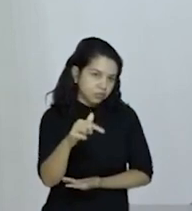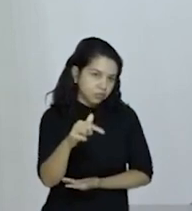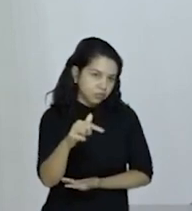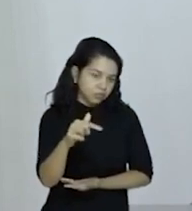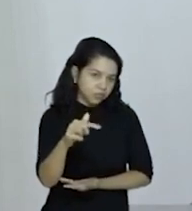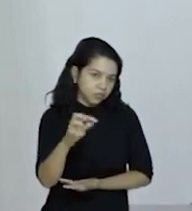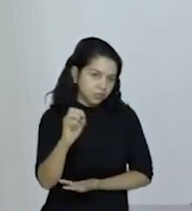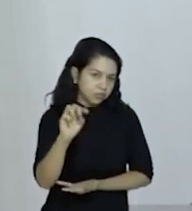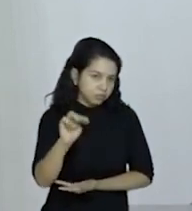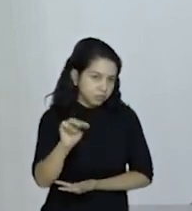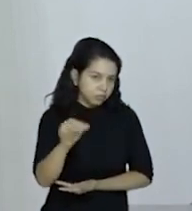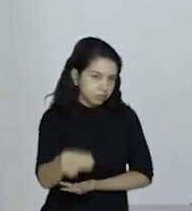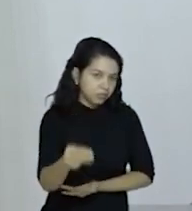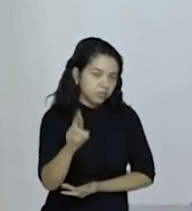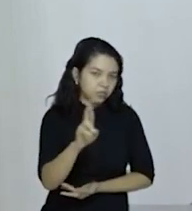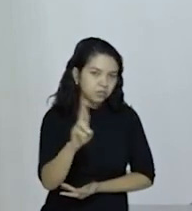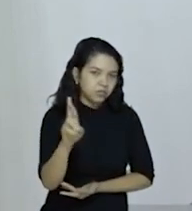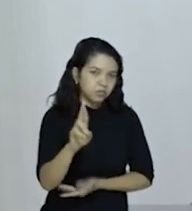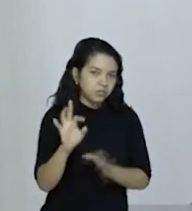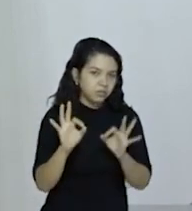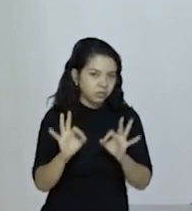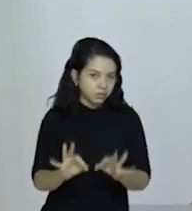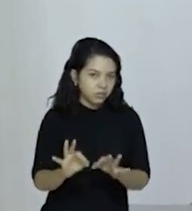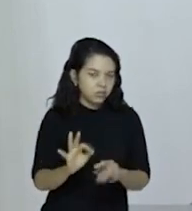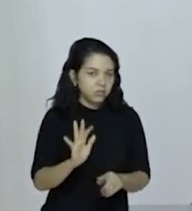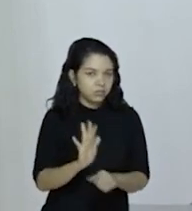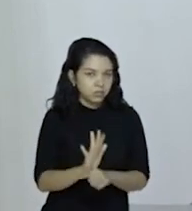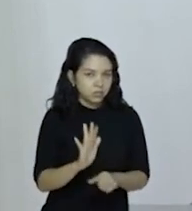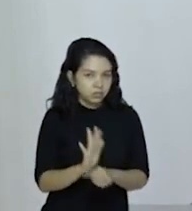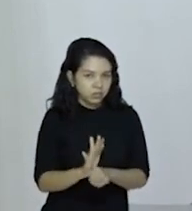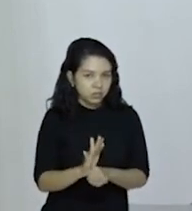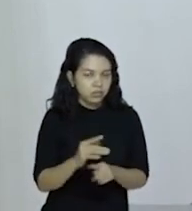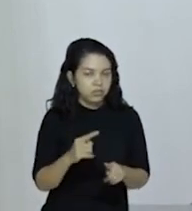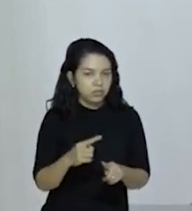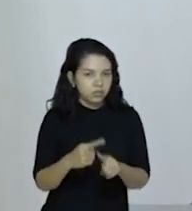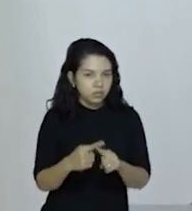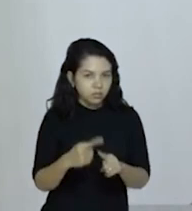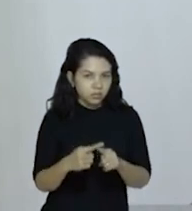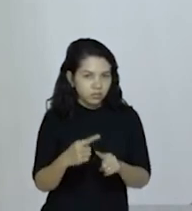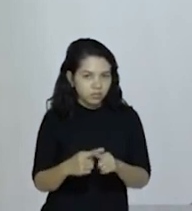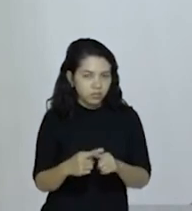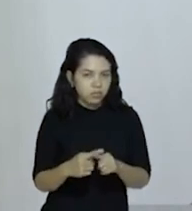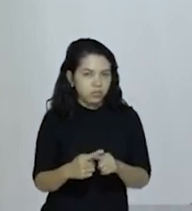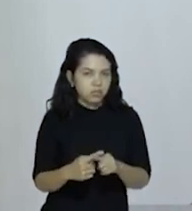270 milhões de reais, com certeza ela vai ajudar, porque são procedimentos,